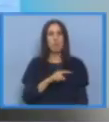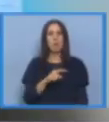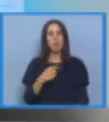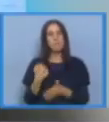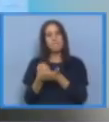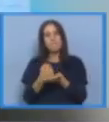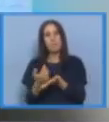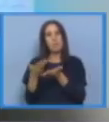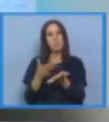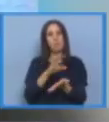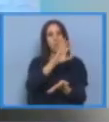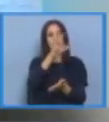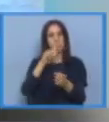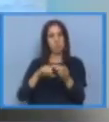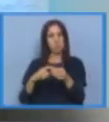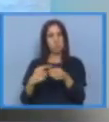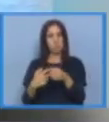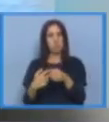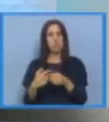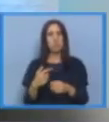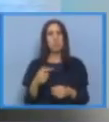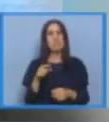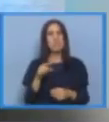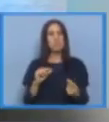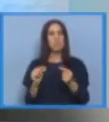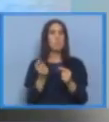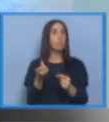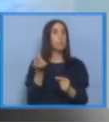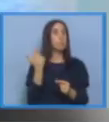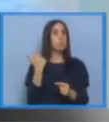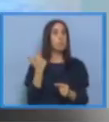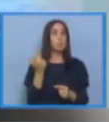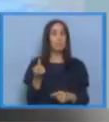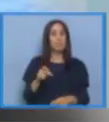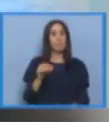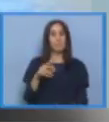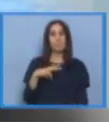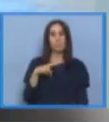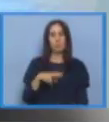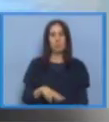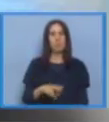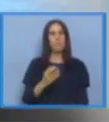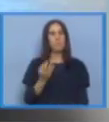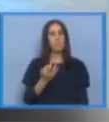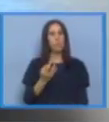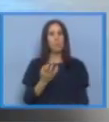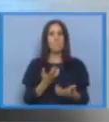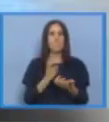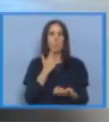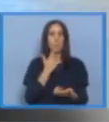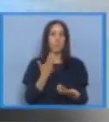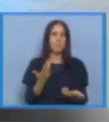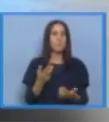e ajudar os Estados-membros. Esse debate do ano passado com o que aconteceu em Portugal ganhou uma dimensão maior,